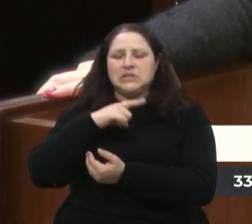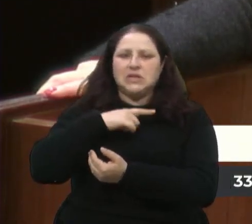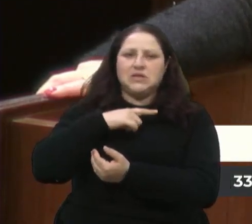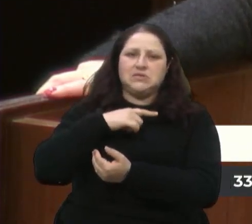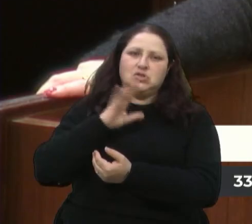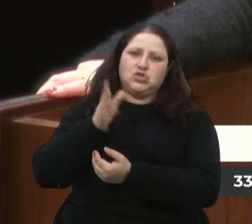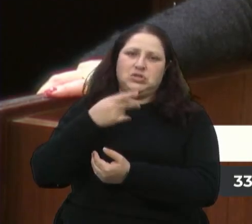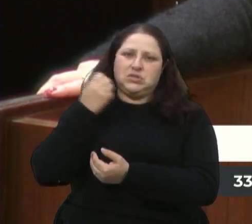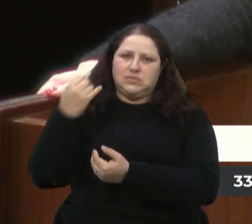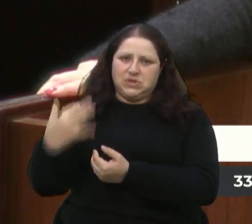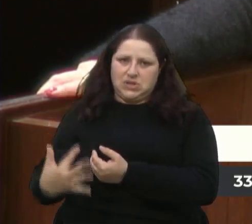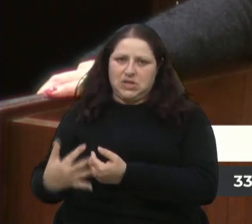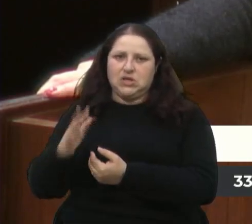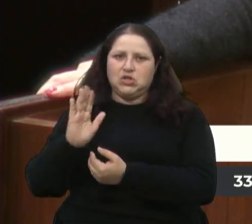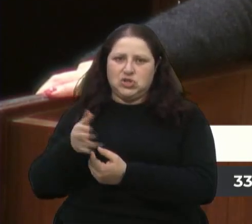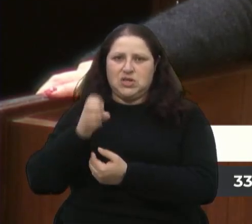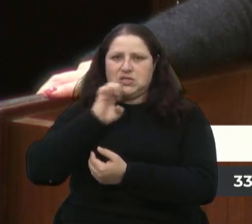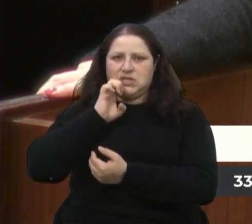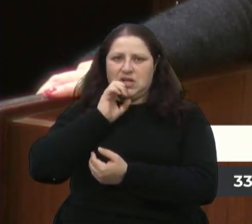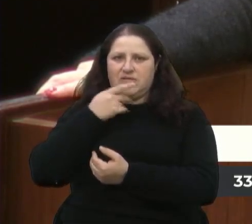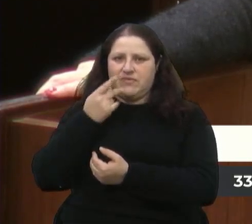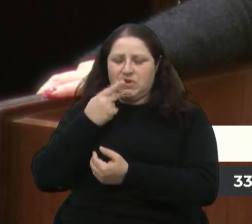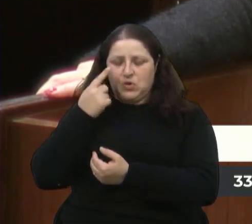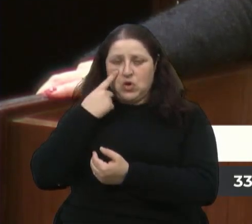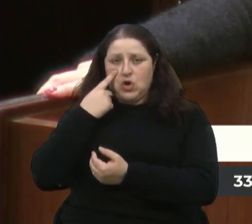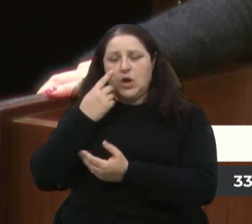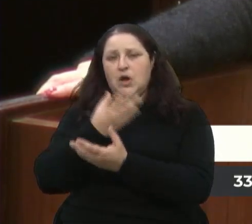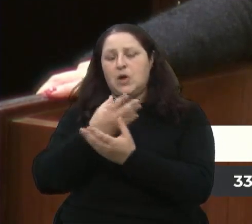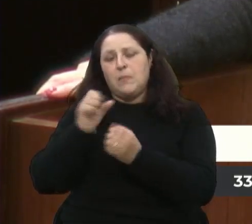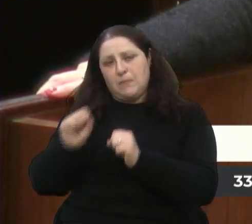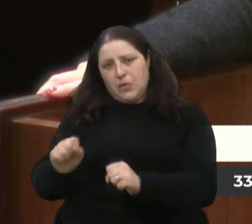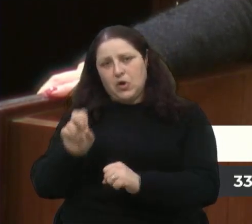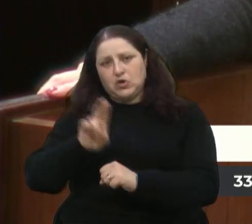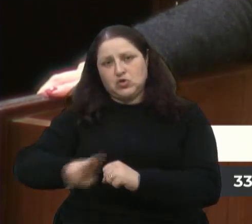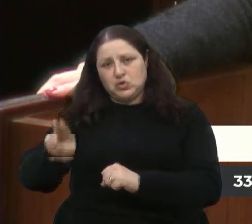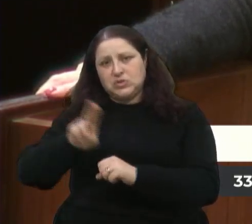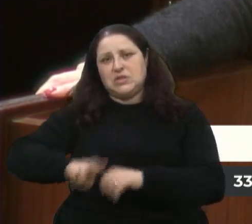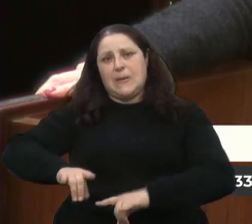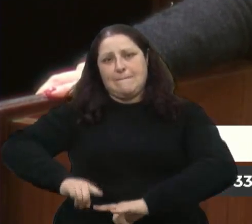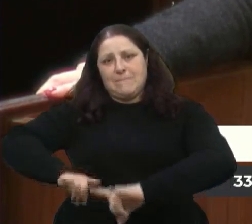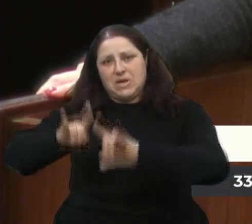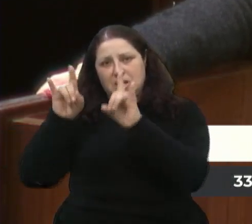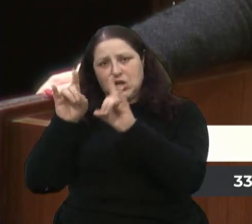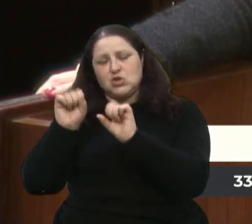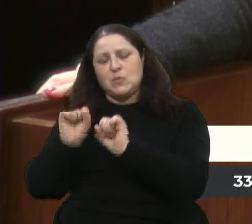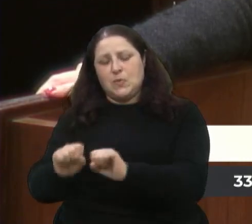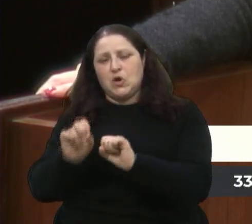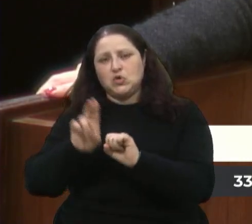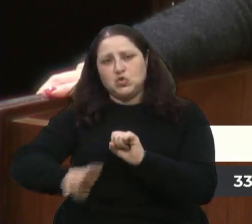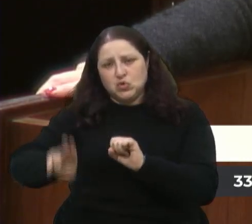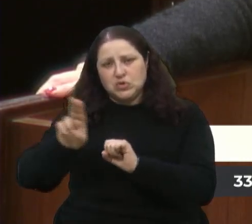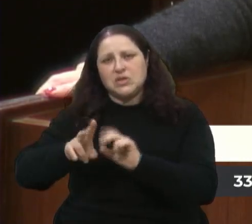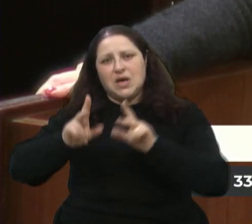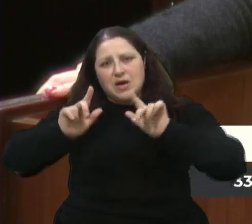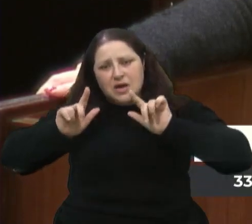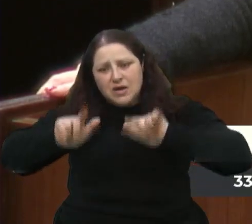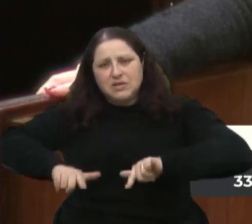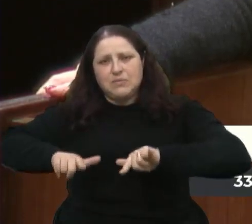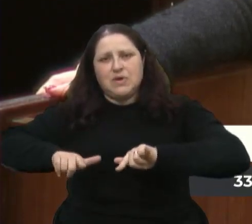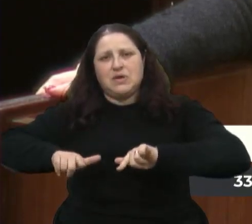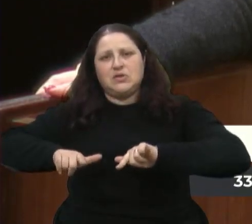eu disse, como a vereadora Estela falou, pode usar esses prédios, pode usar esse espaço